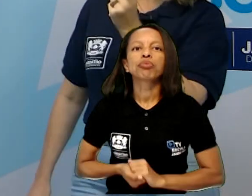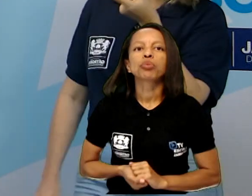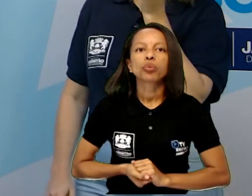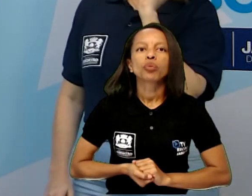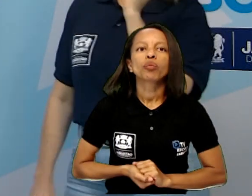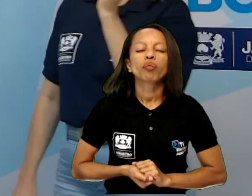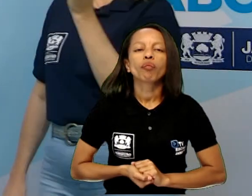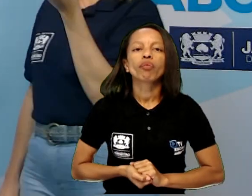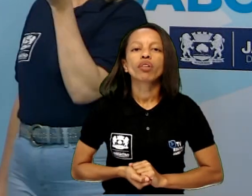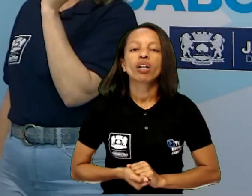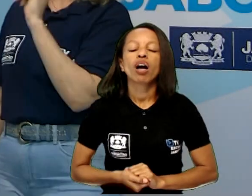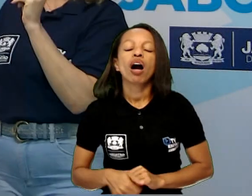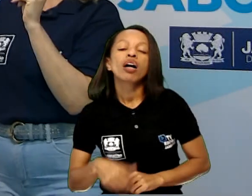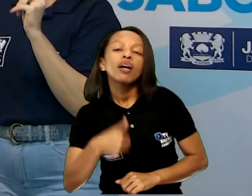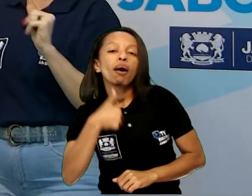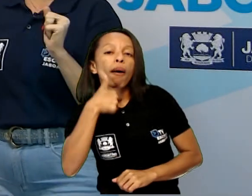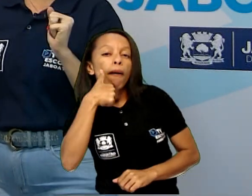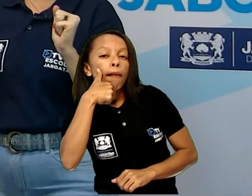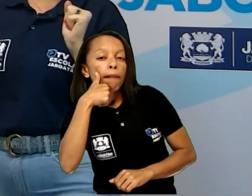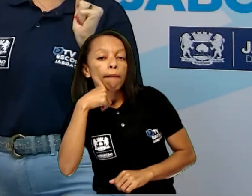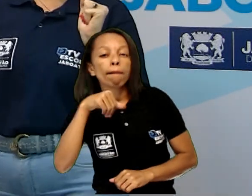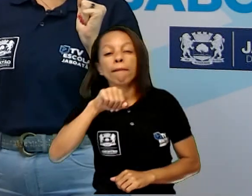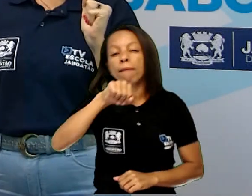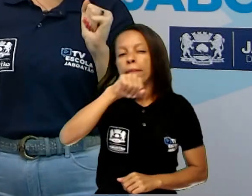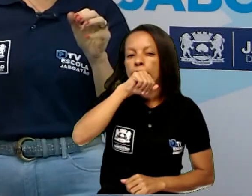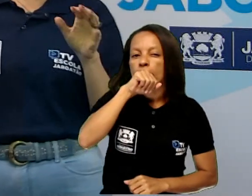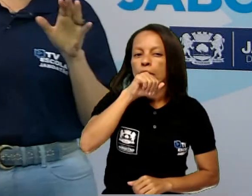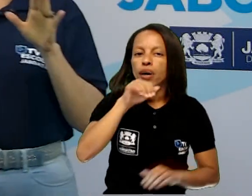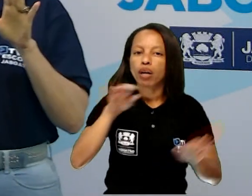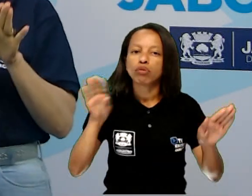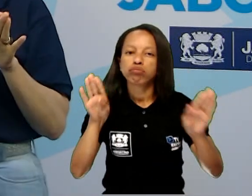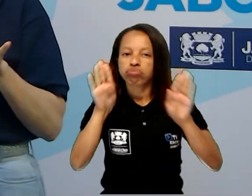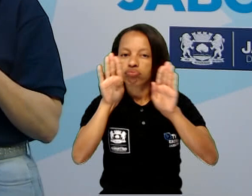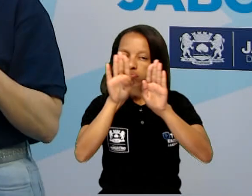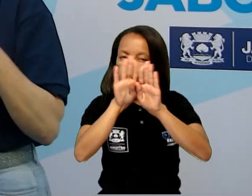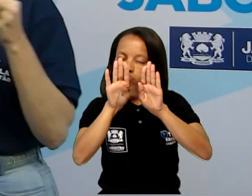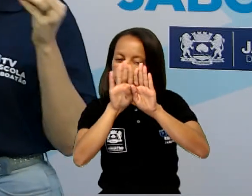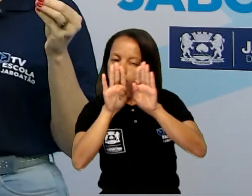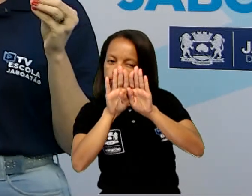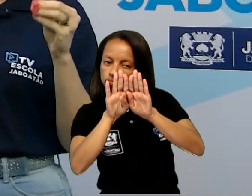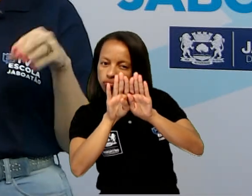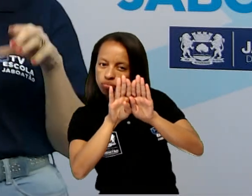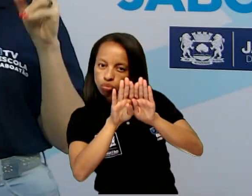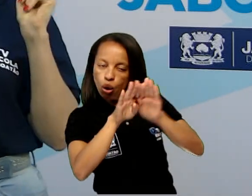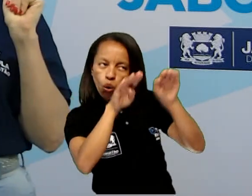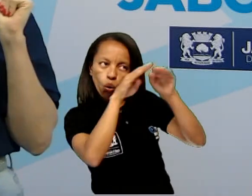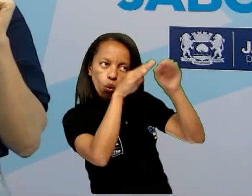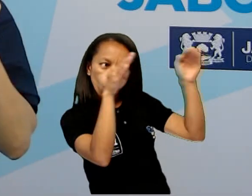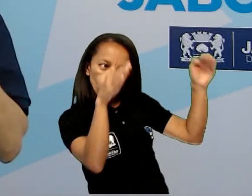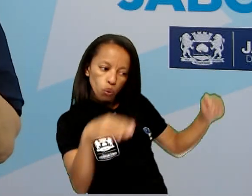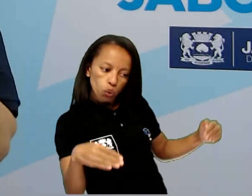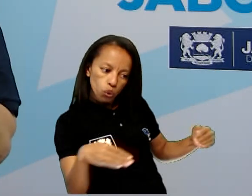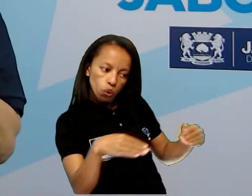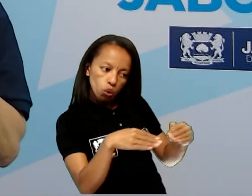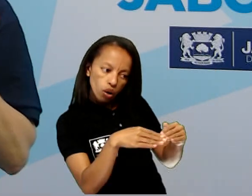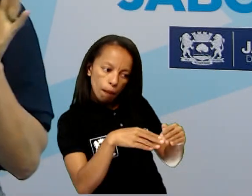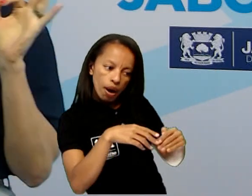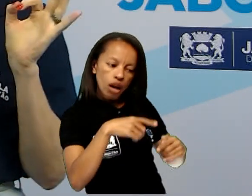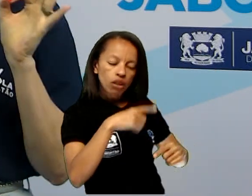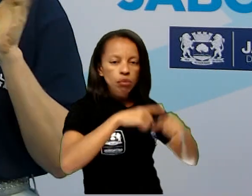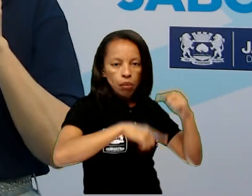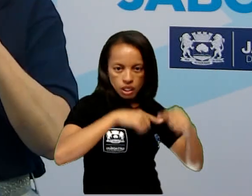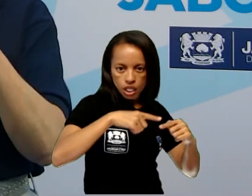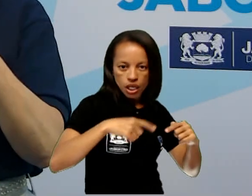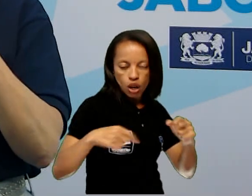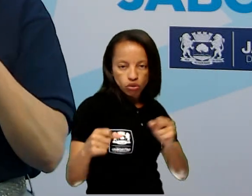Manter. Quando mamãe manter as portas dos armários fechados, não tenta abrir, nem forçar, nem procurar a chave, porque